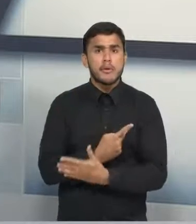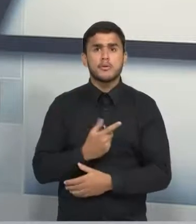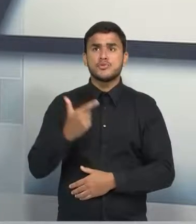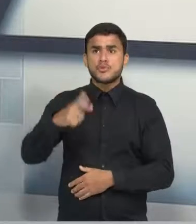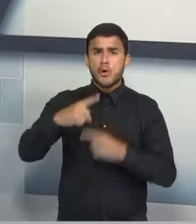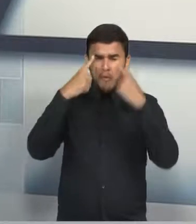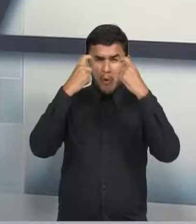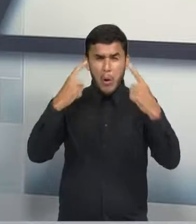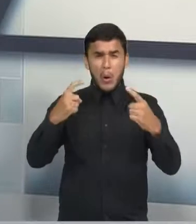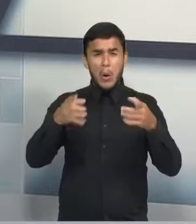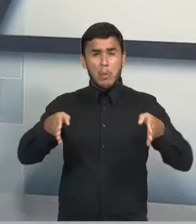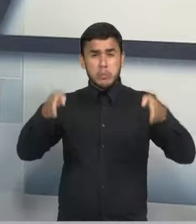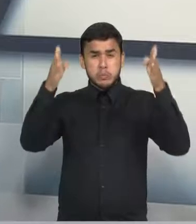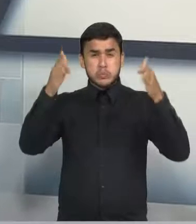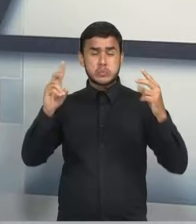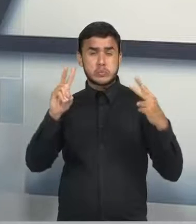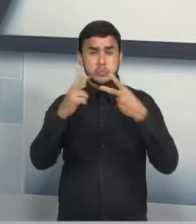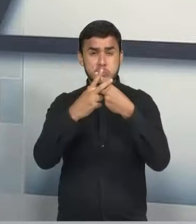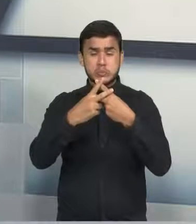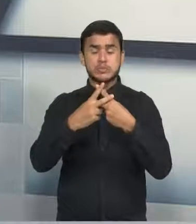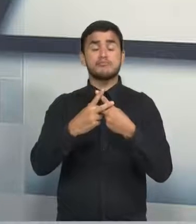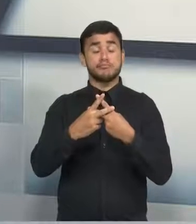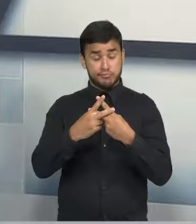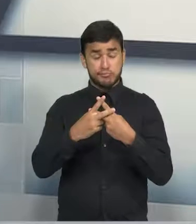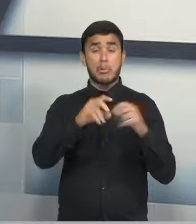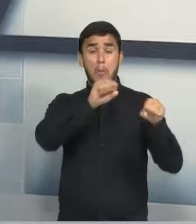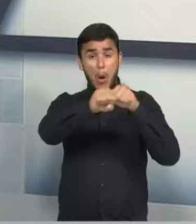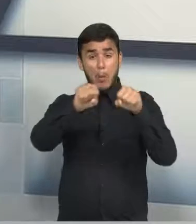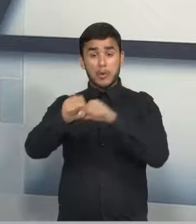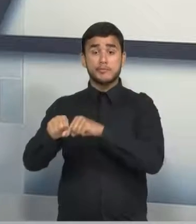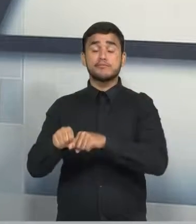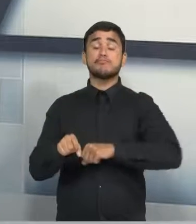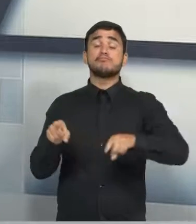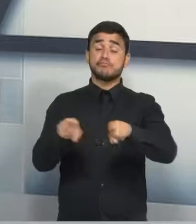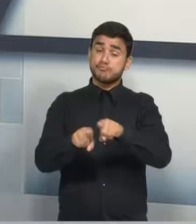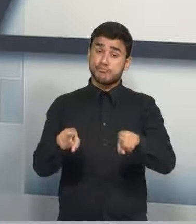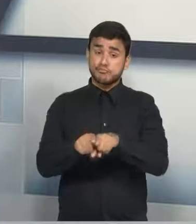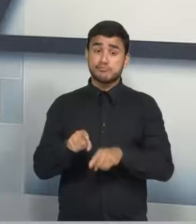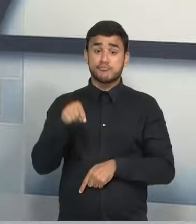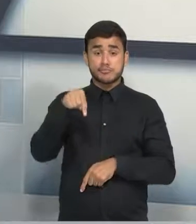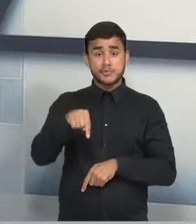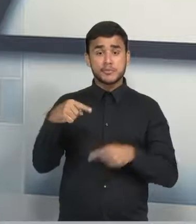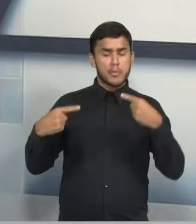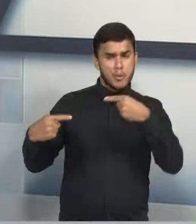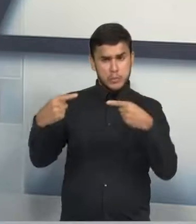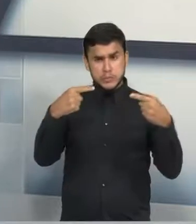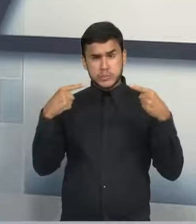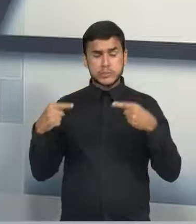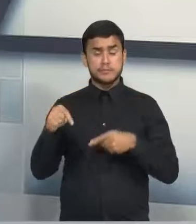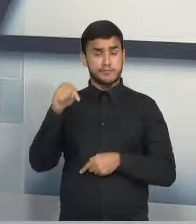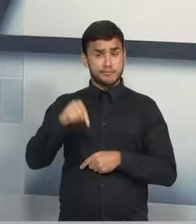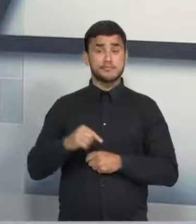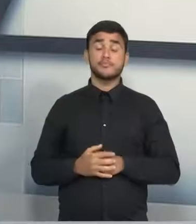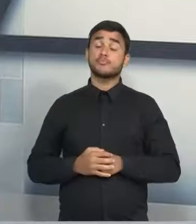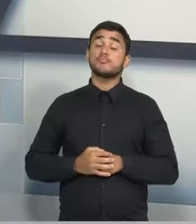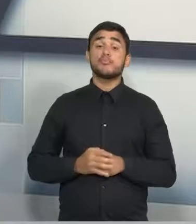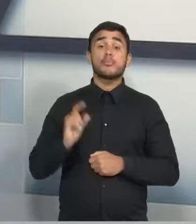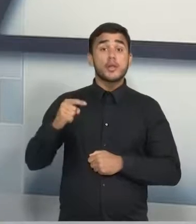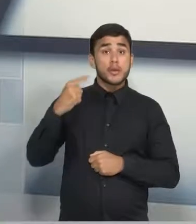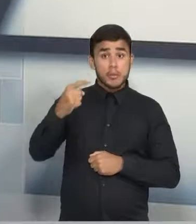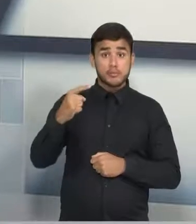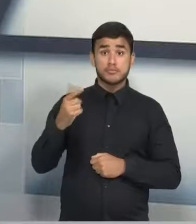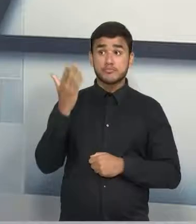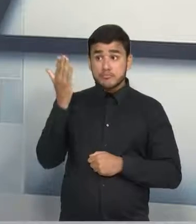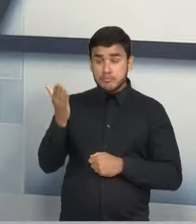ocorreu a exploração política disso, que é lamentável aqui no nosso estado, a politicagem, fazendo a exploração política. Mas